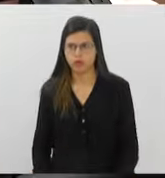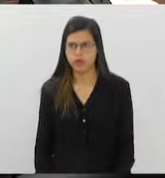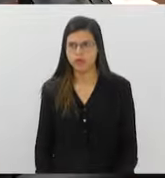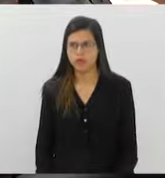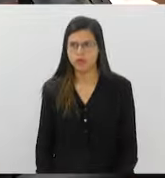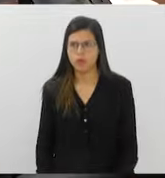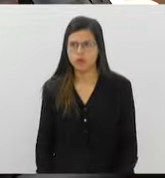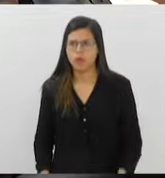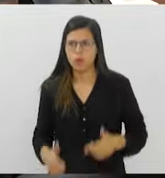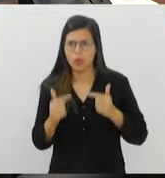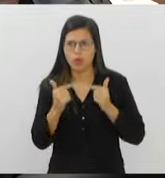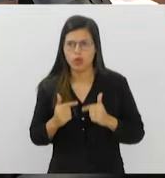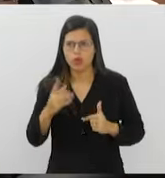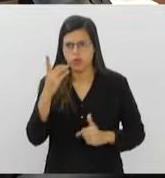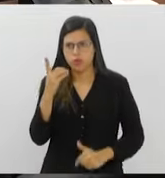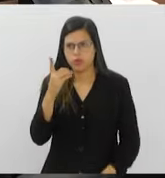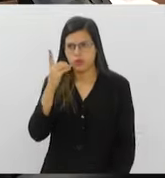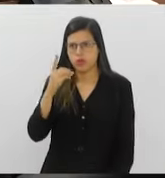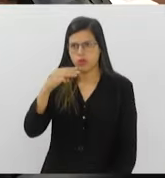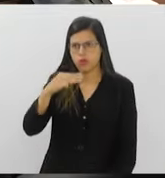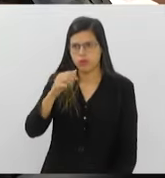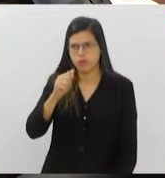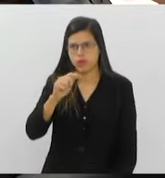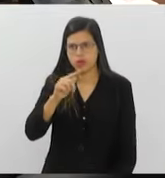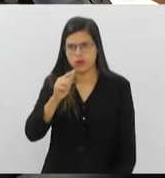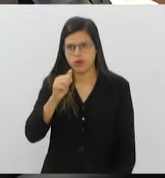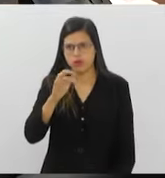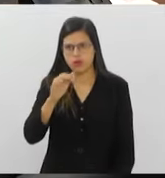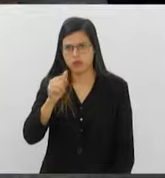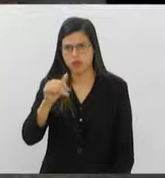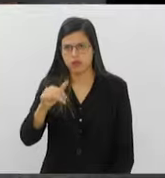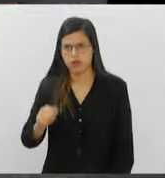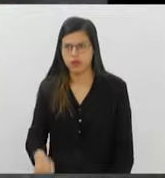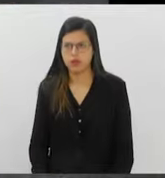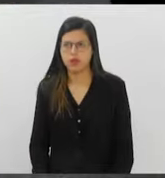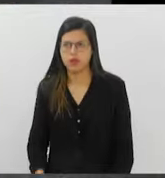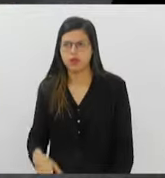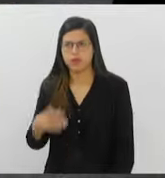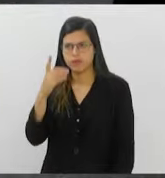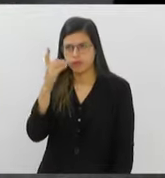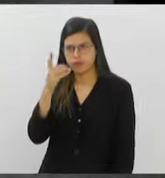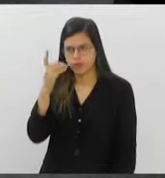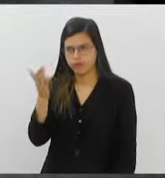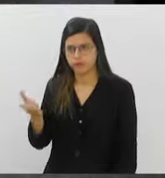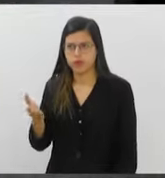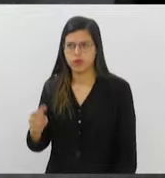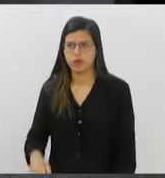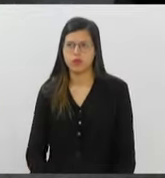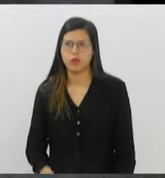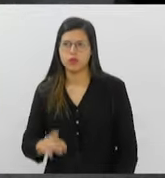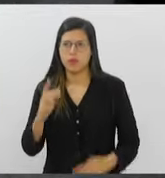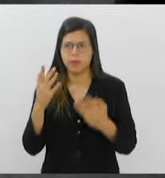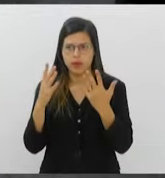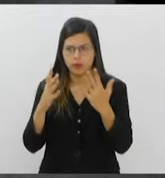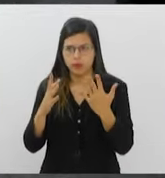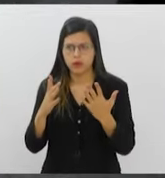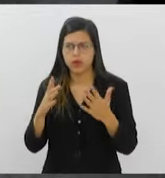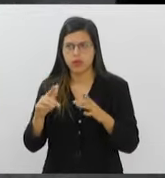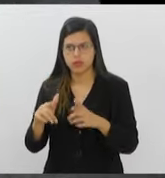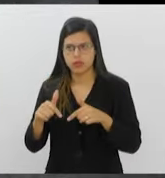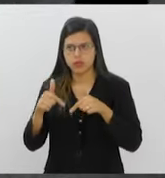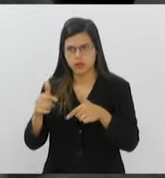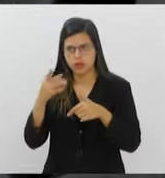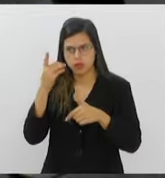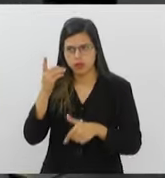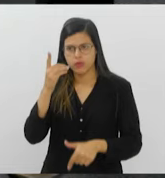deputado Malafaia. Está registrado. Deputada Renata. Senhor presidente, só para elogiar aqui a iniciativa do deputado Yuri em